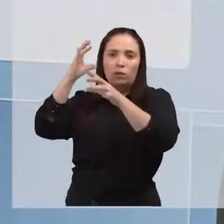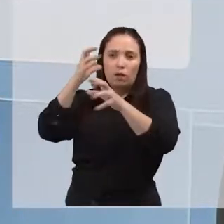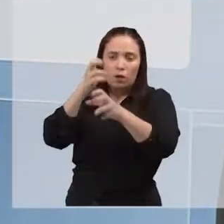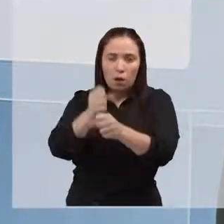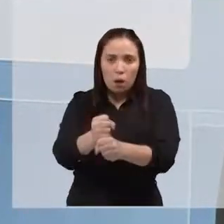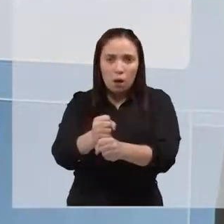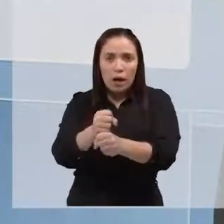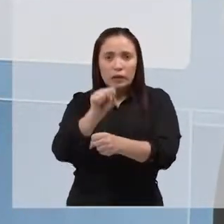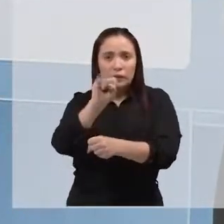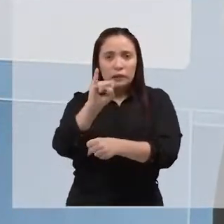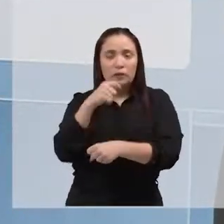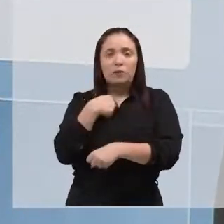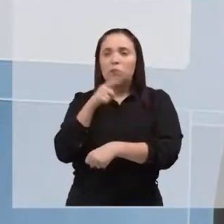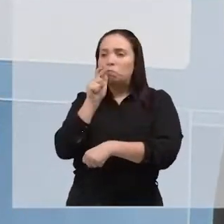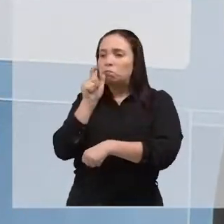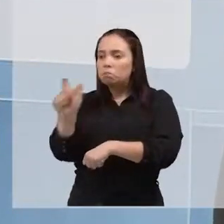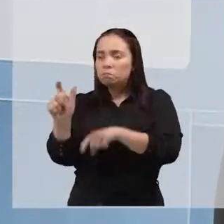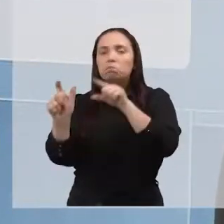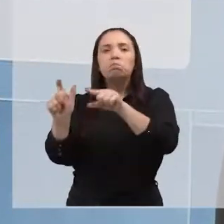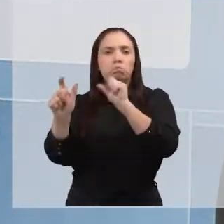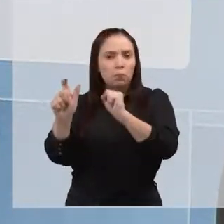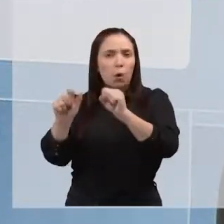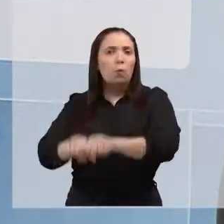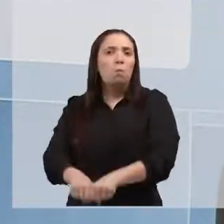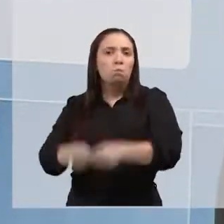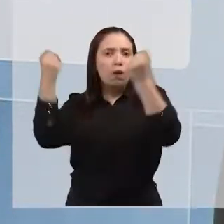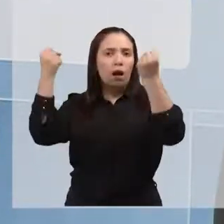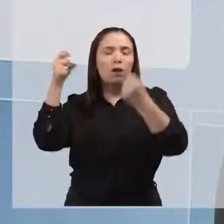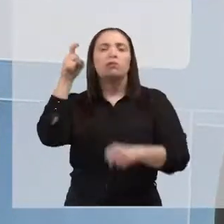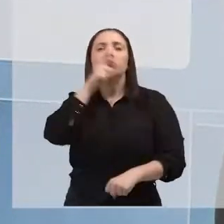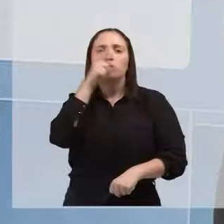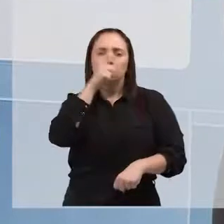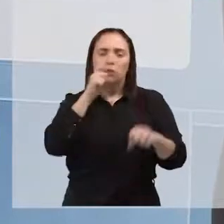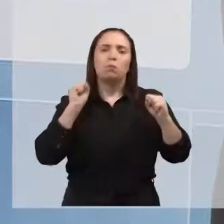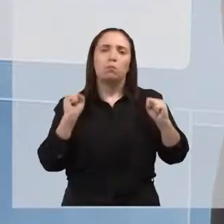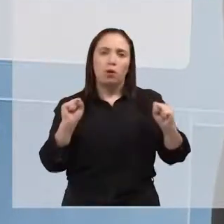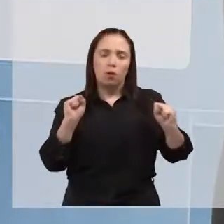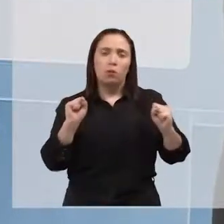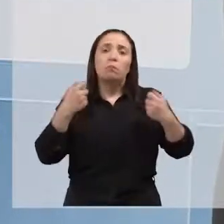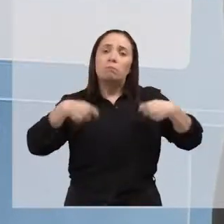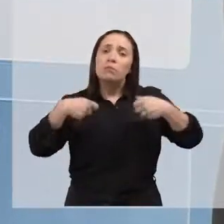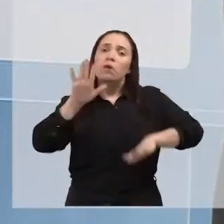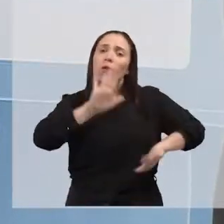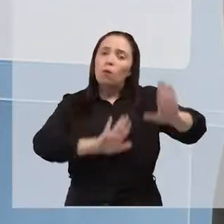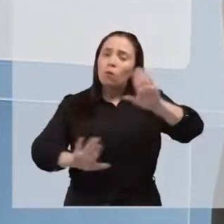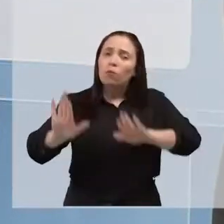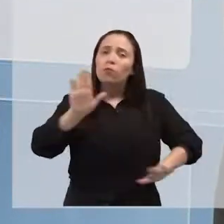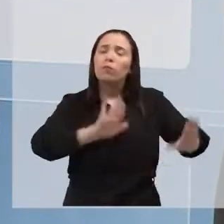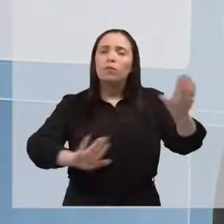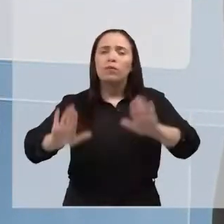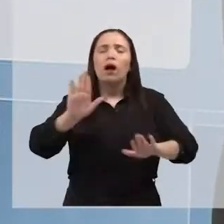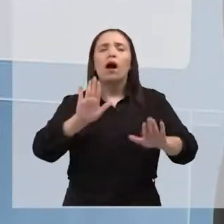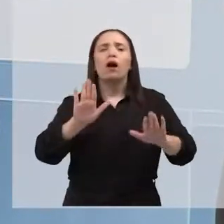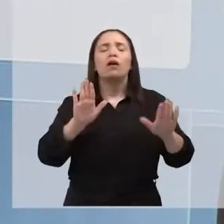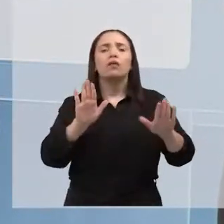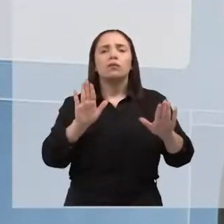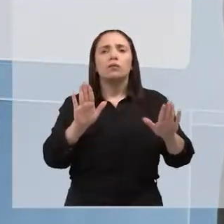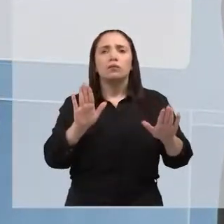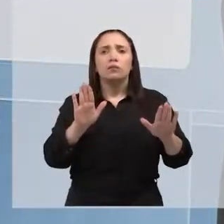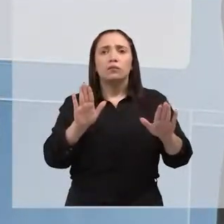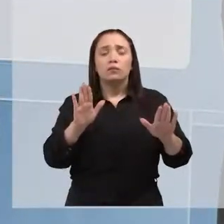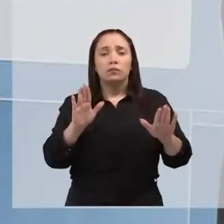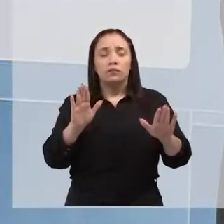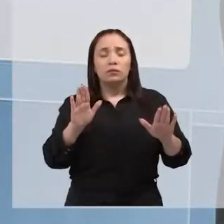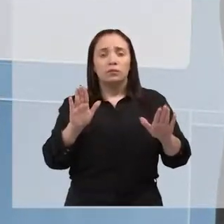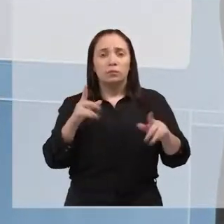dia para a noite de forma ilegal, de forma mentirosa, de forma aquela frase antiga que se fala, depois que você